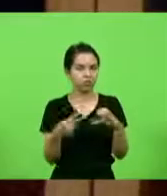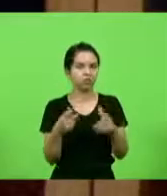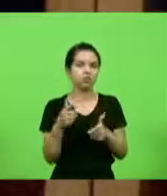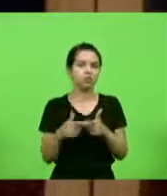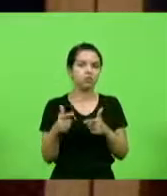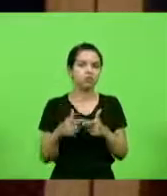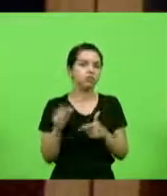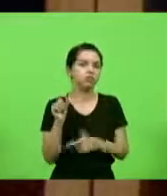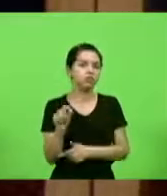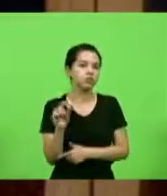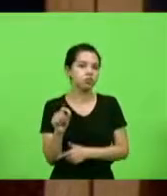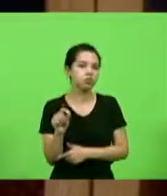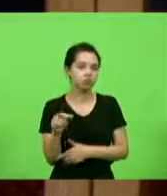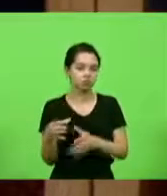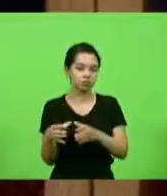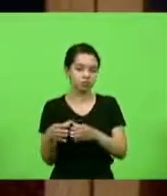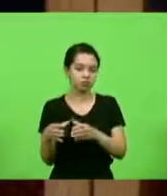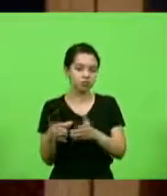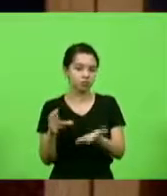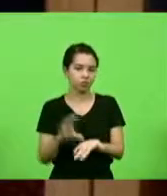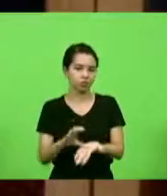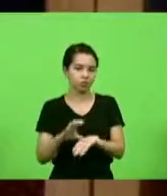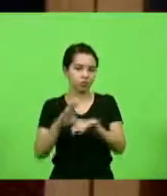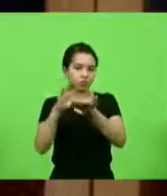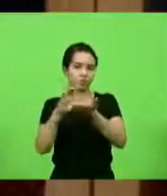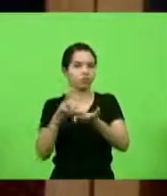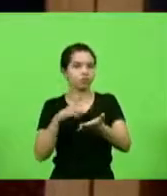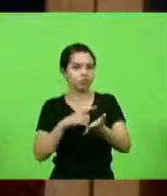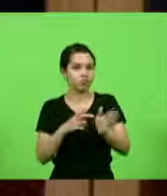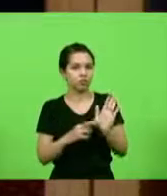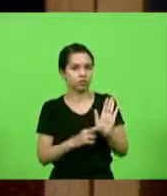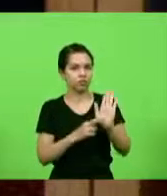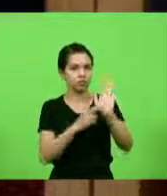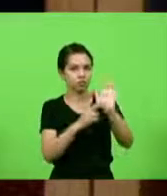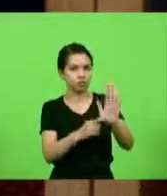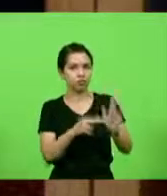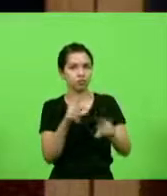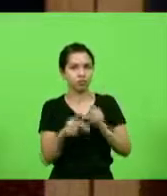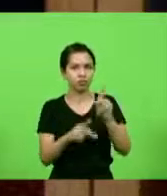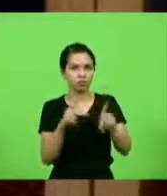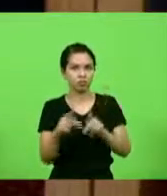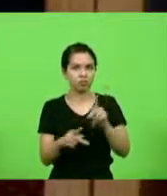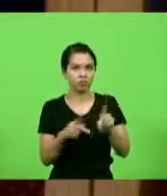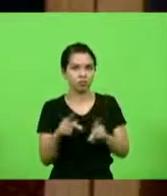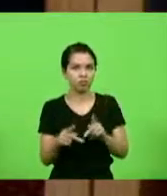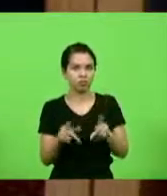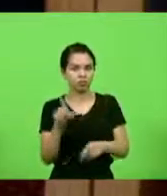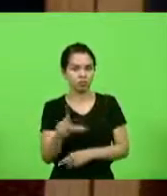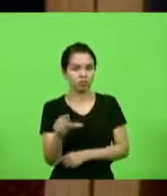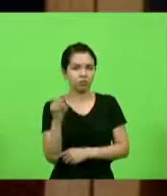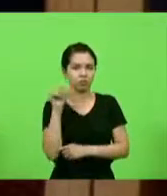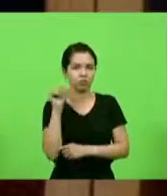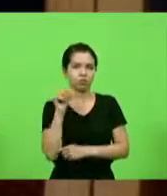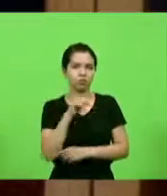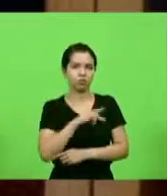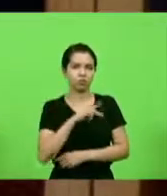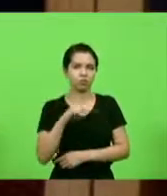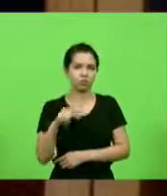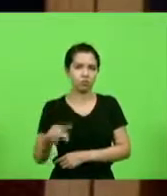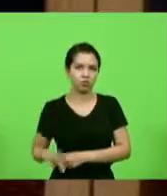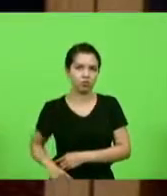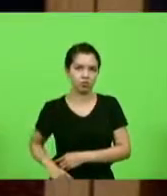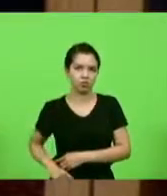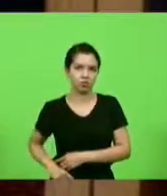de um conselho que tenha representação popular e governo em eleger o seu